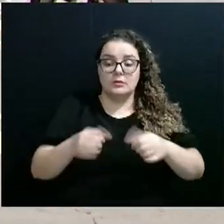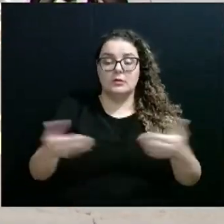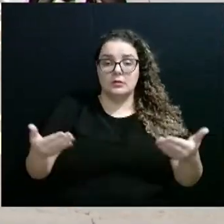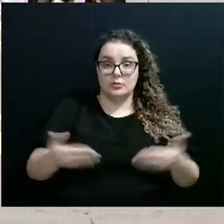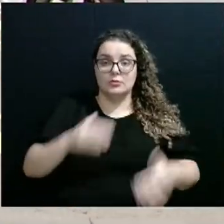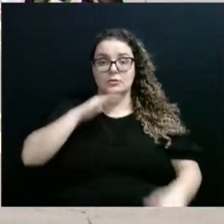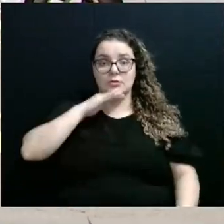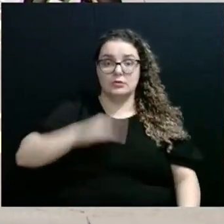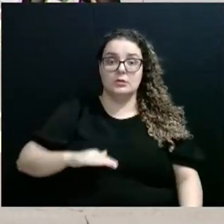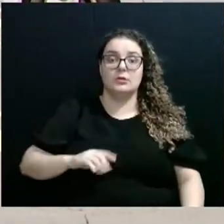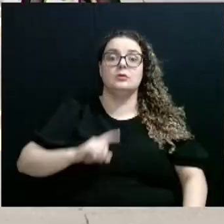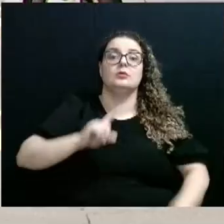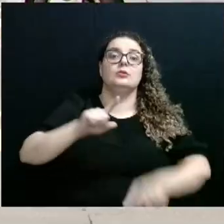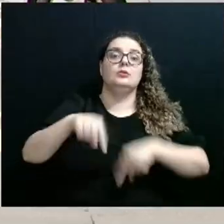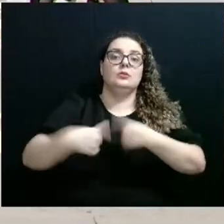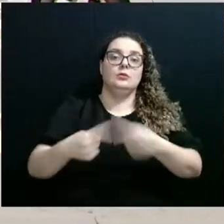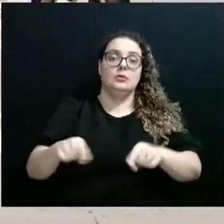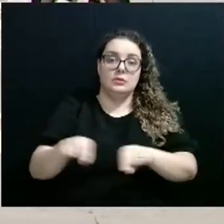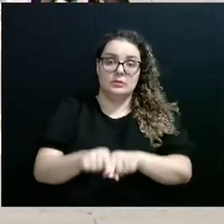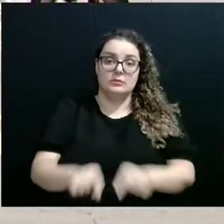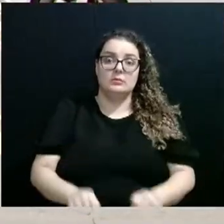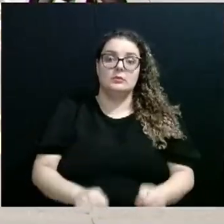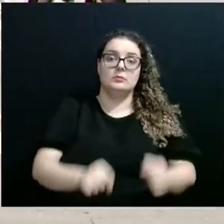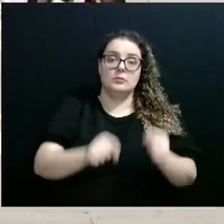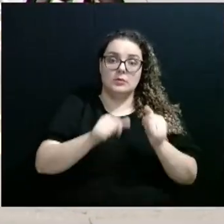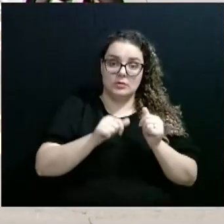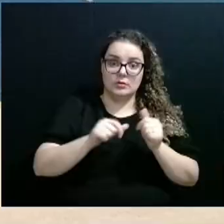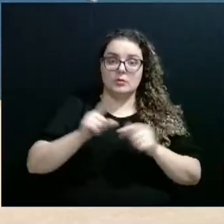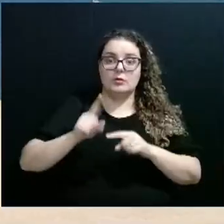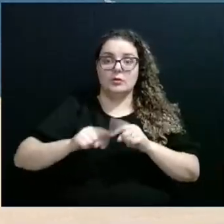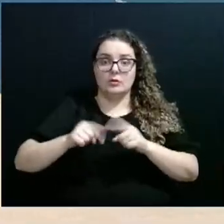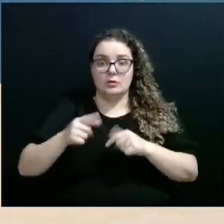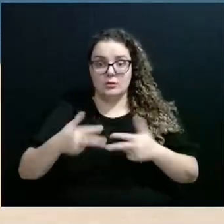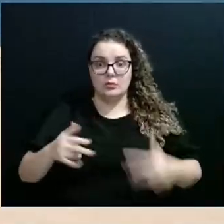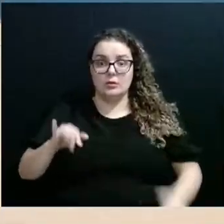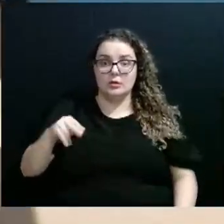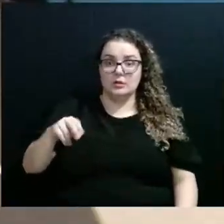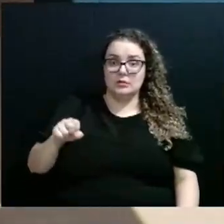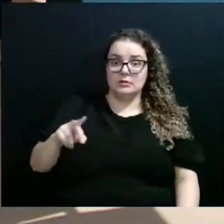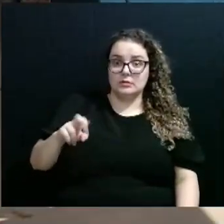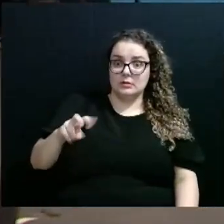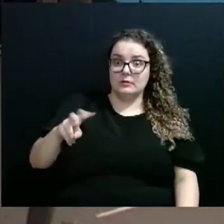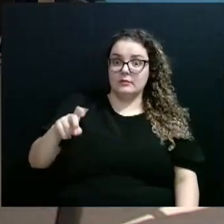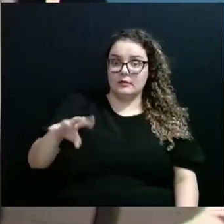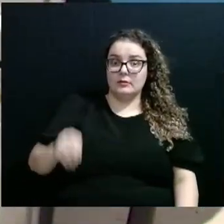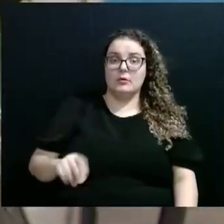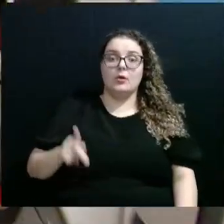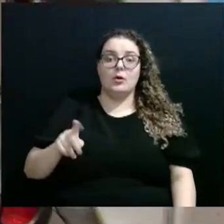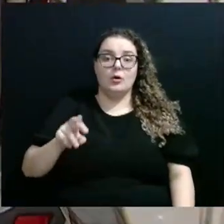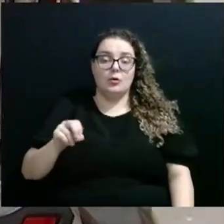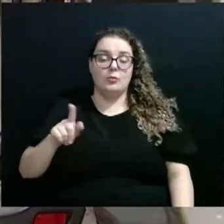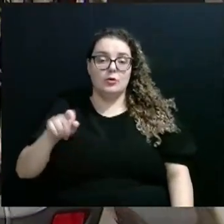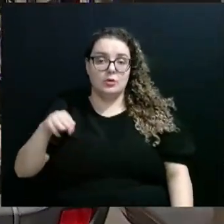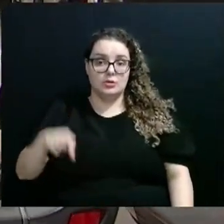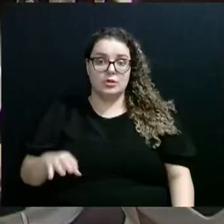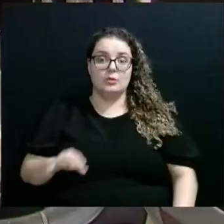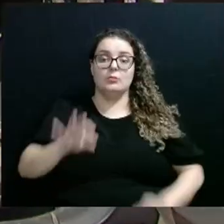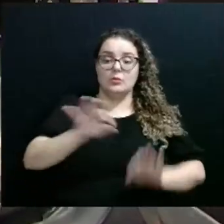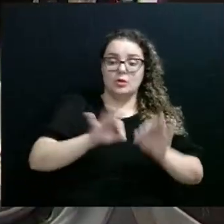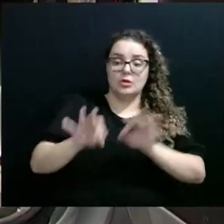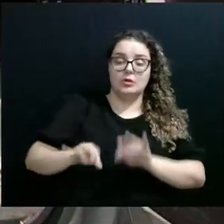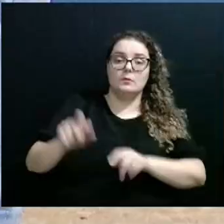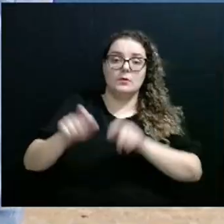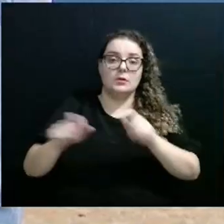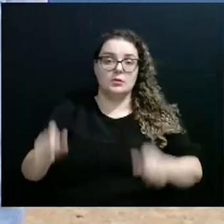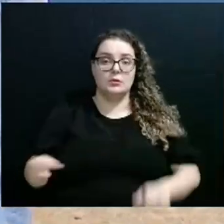também serão beneficiadas com os materiais inservíveis. O PROGEM, Projeto Gente Nova, que atua na região noroeste